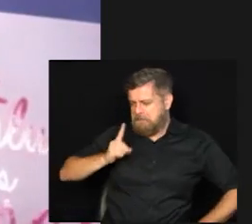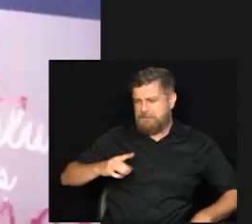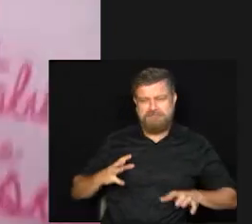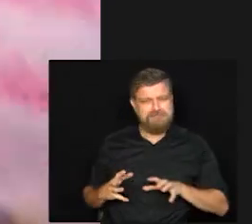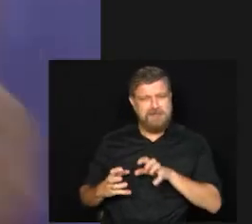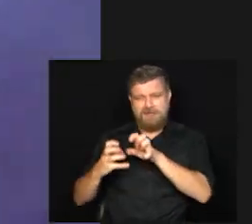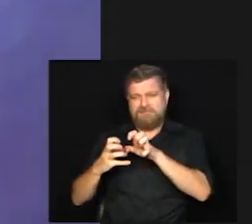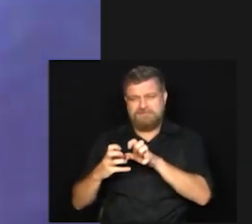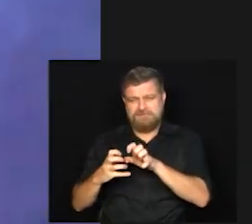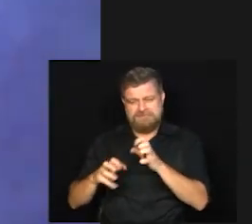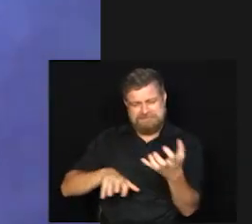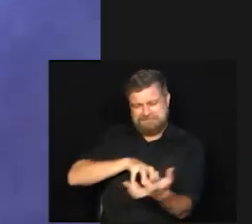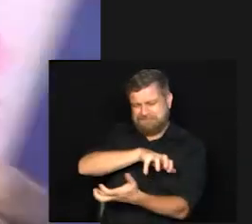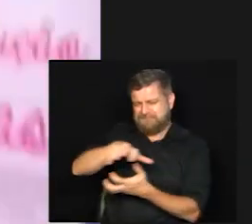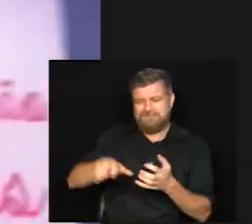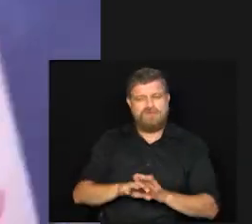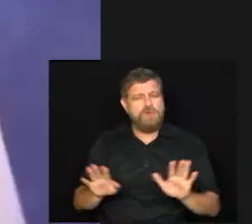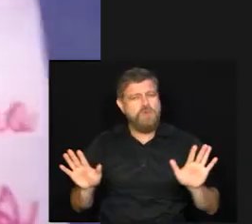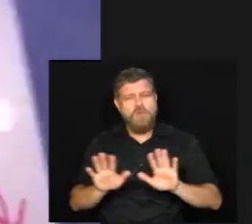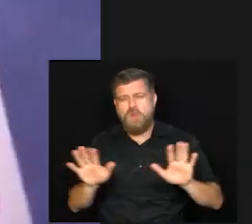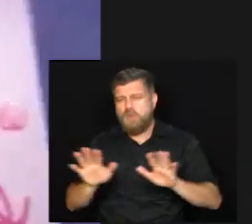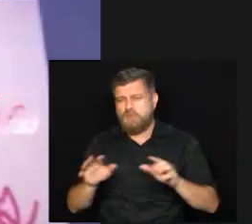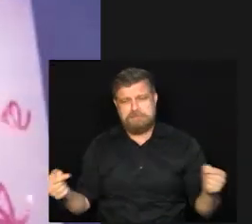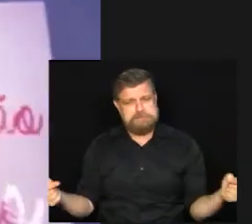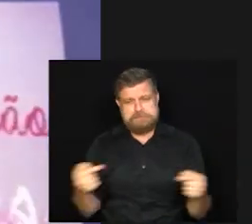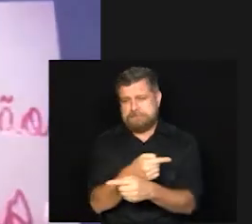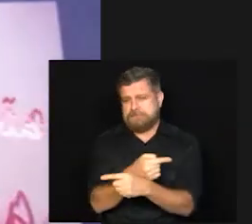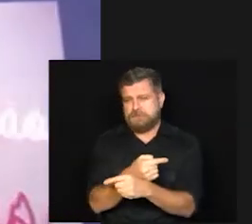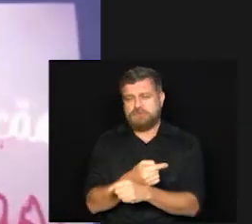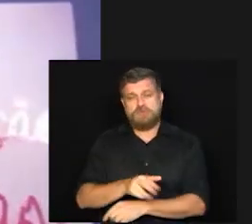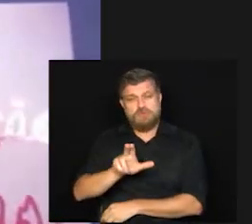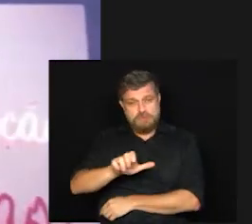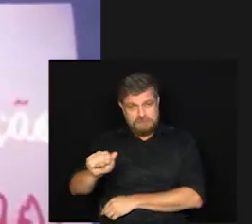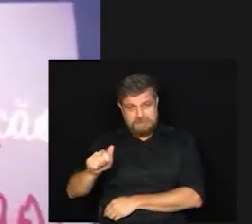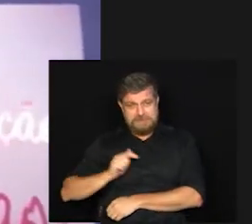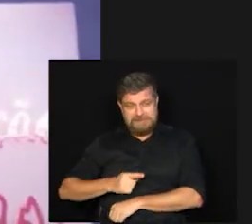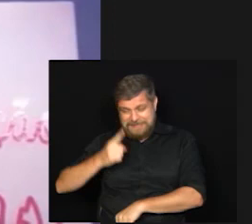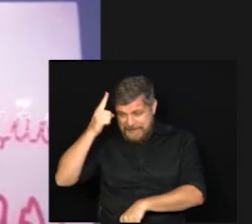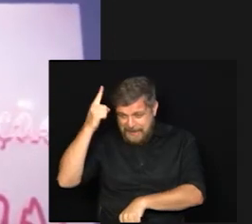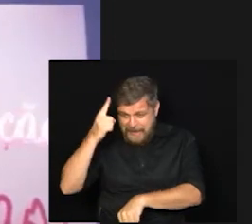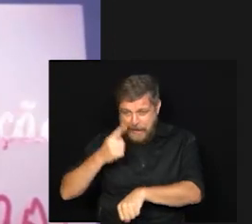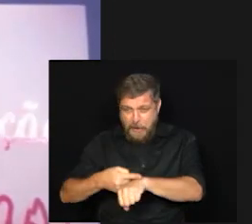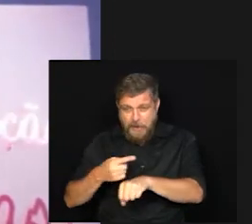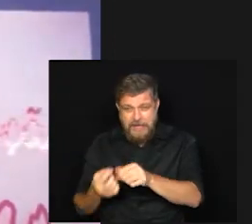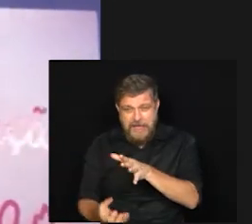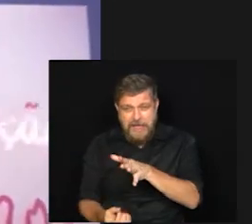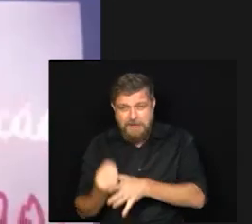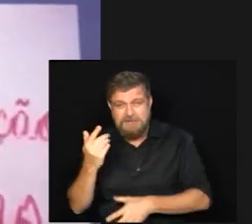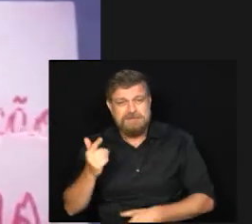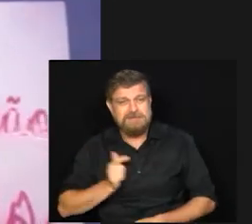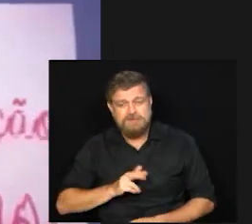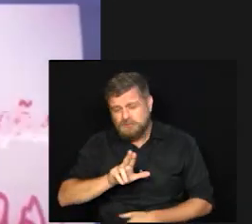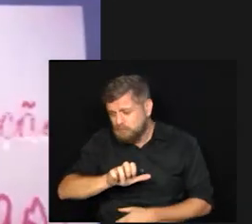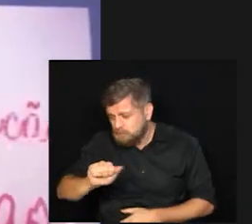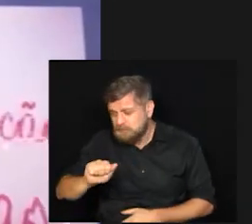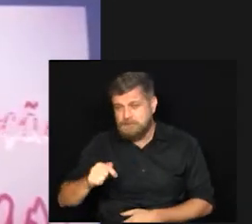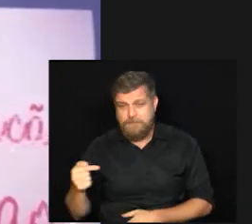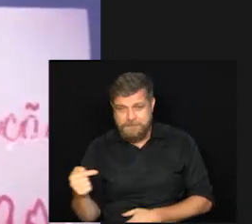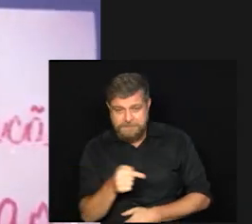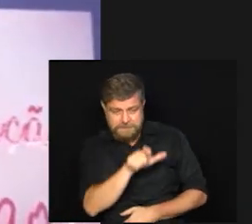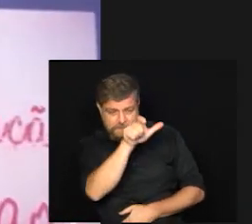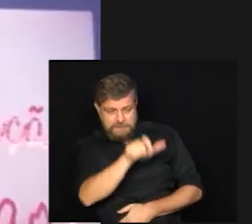confusão de ideias, né? Choque de ideias. Em momento nenhum isso aconteceu. Até porque, por ser uma